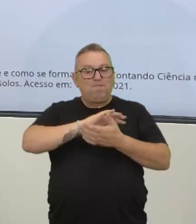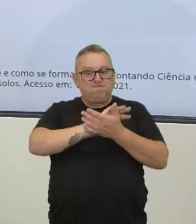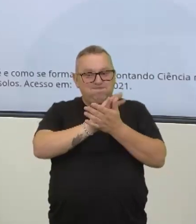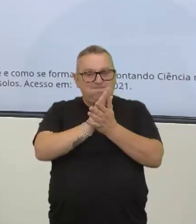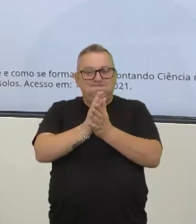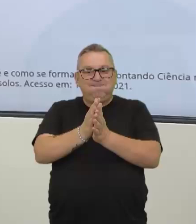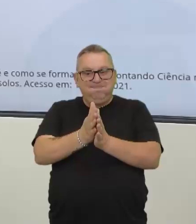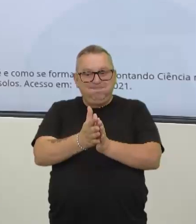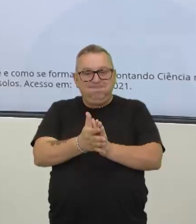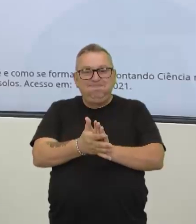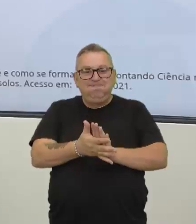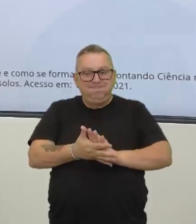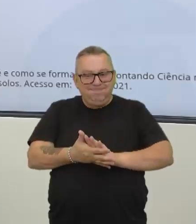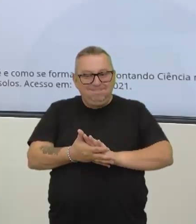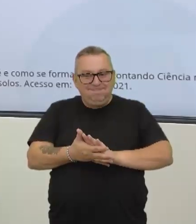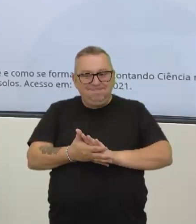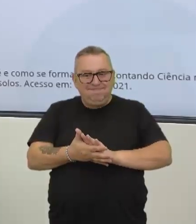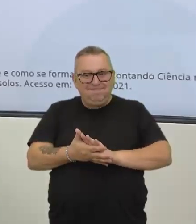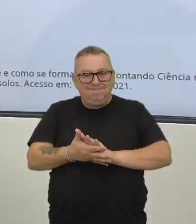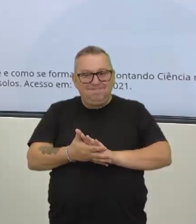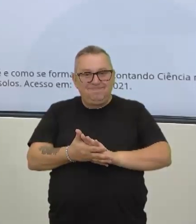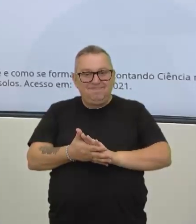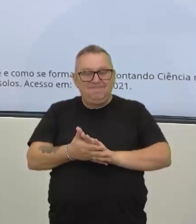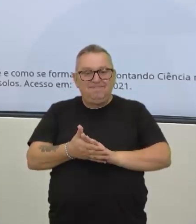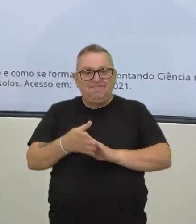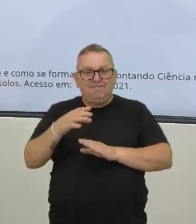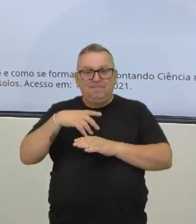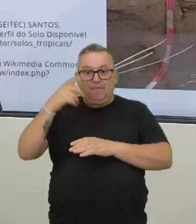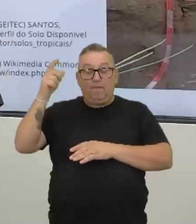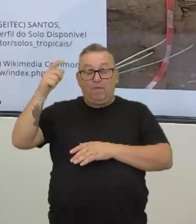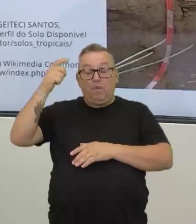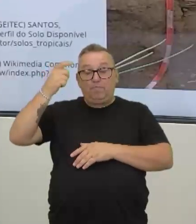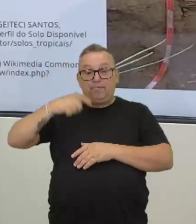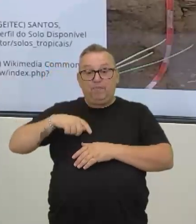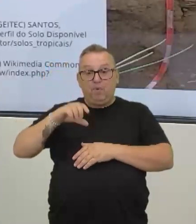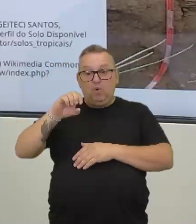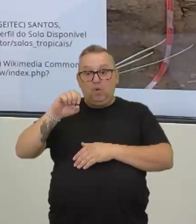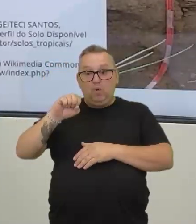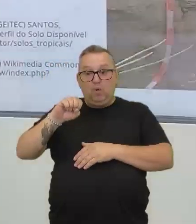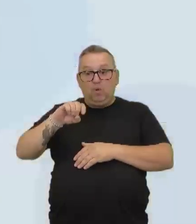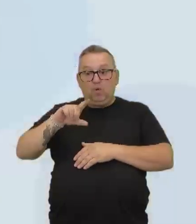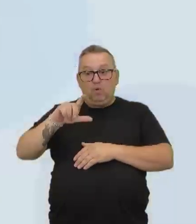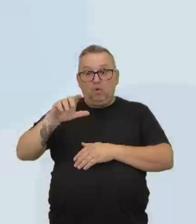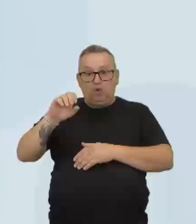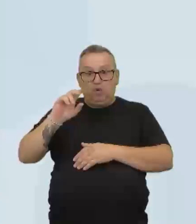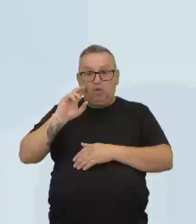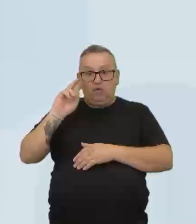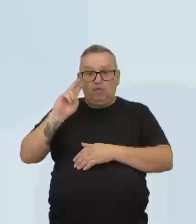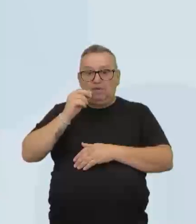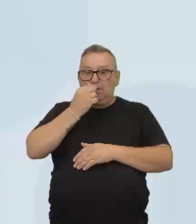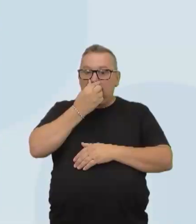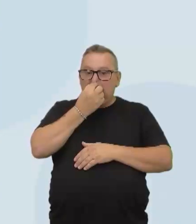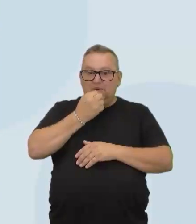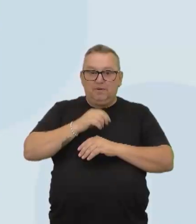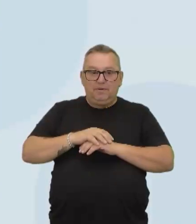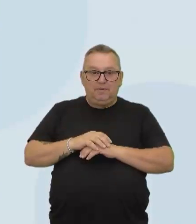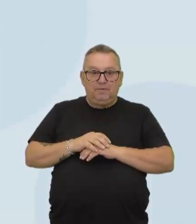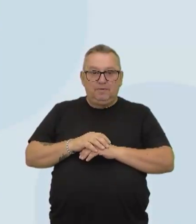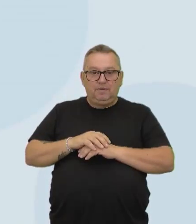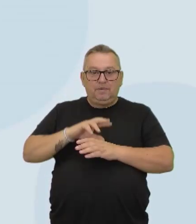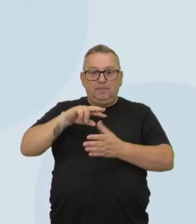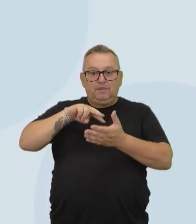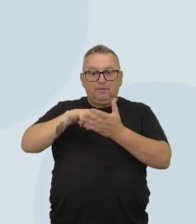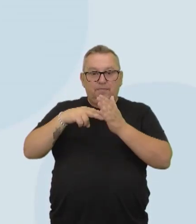do processo da natureza, né? E aí nós temos o perfil do solo, né? Então, vamos lá na próxima tela. Então, a classificação de um solo se